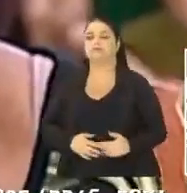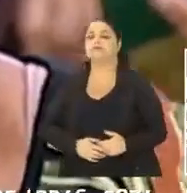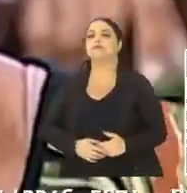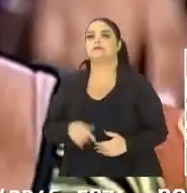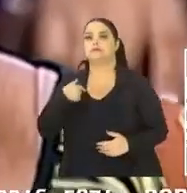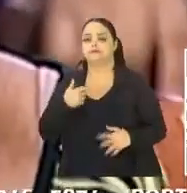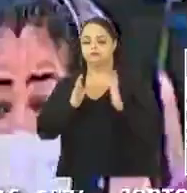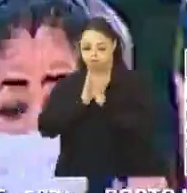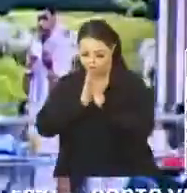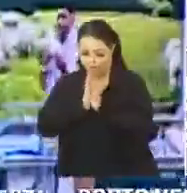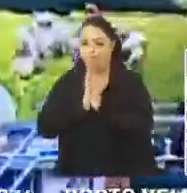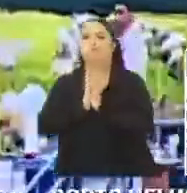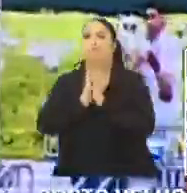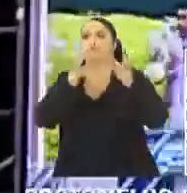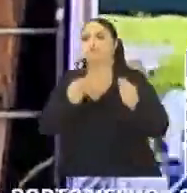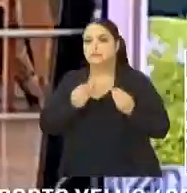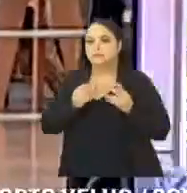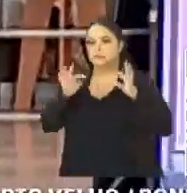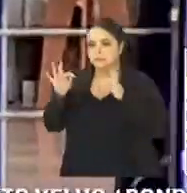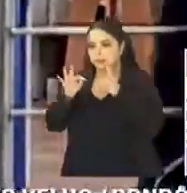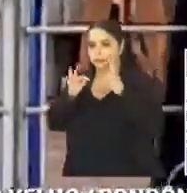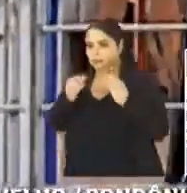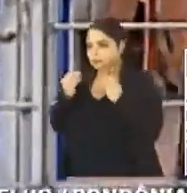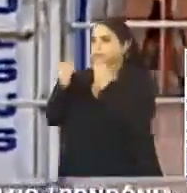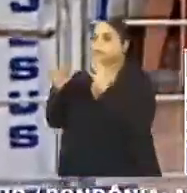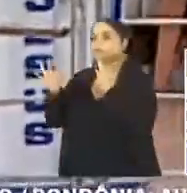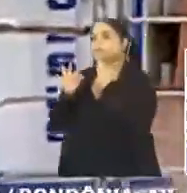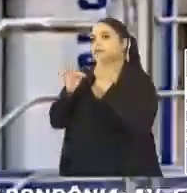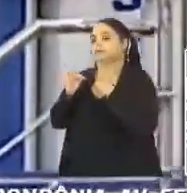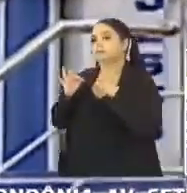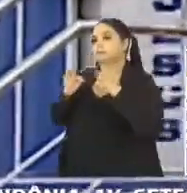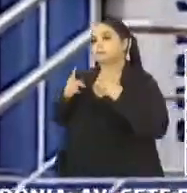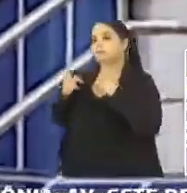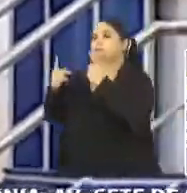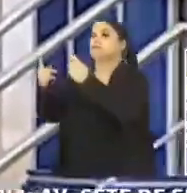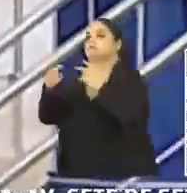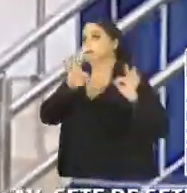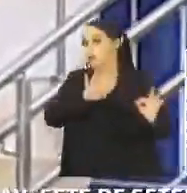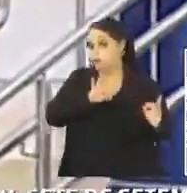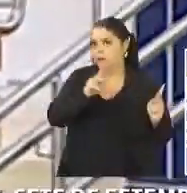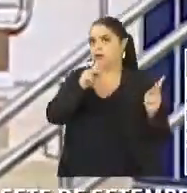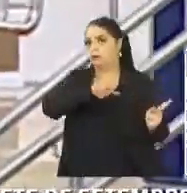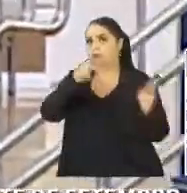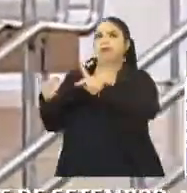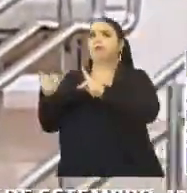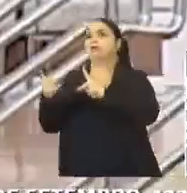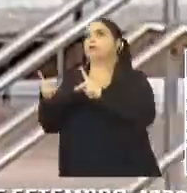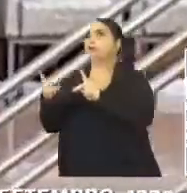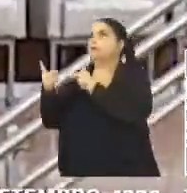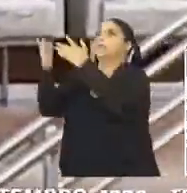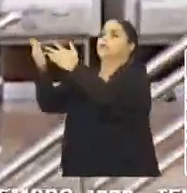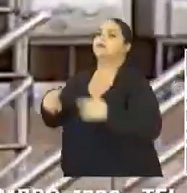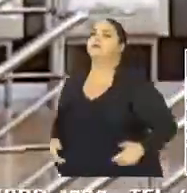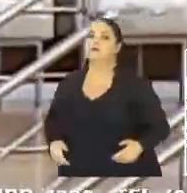Quando eu oro e transfiro para Deus essa confiança, deixa de ser meu e passa a